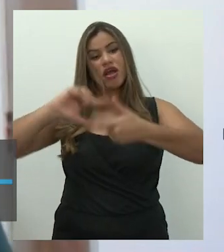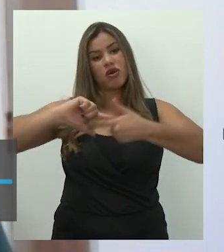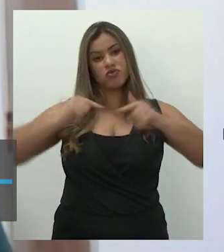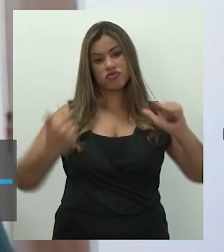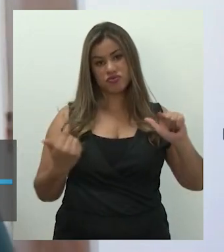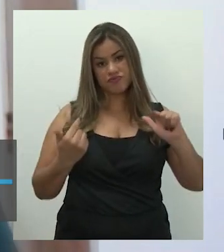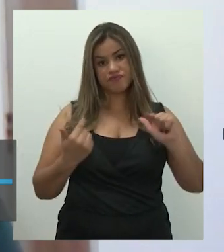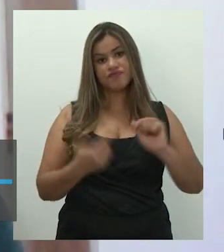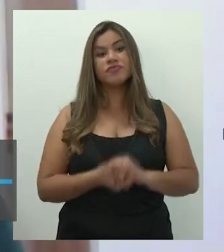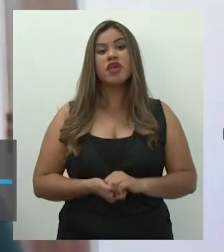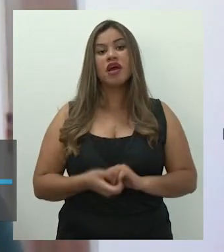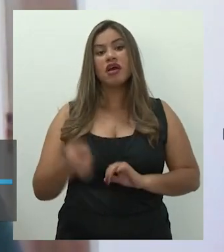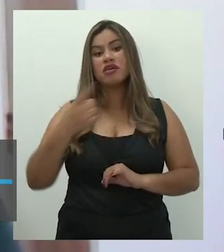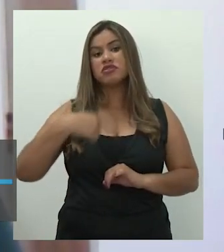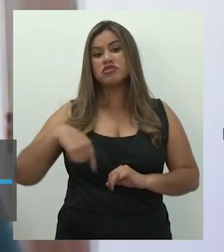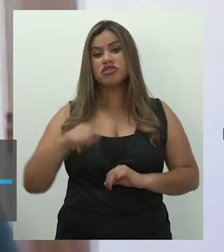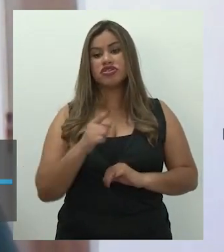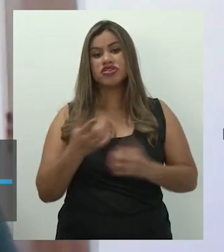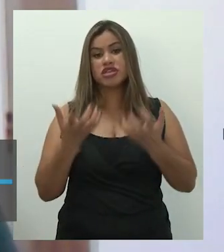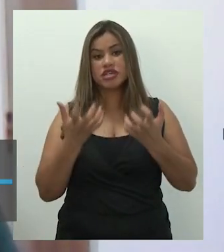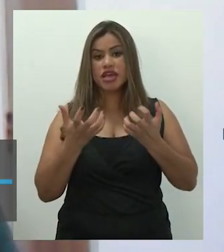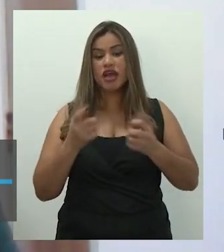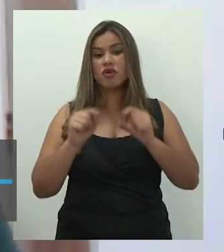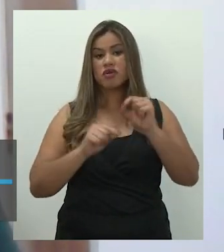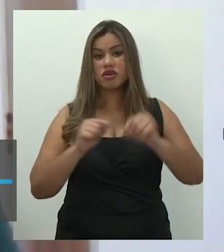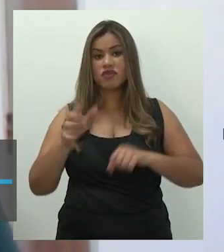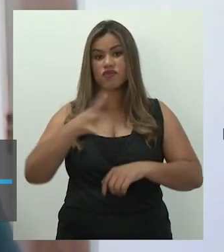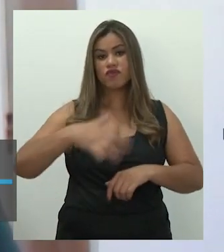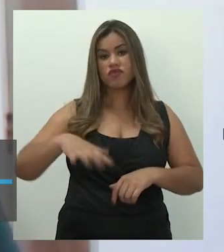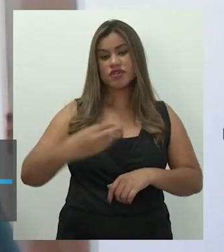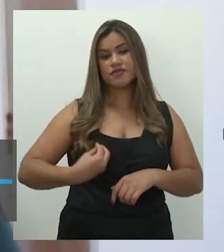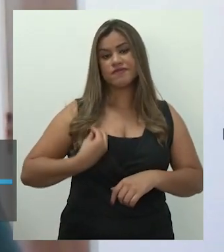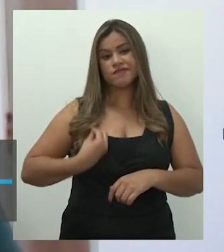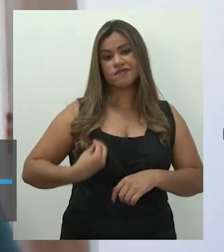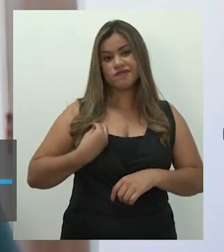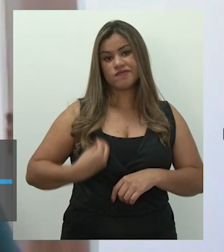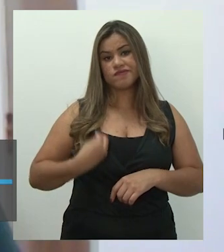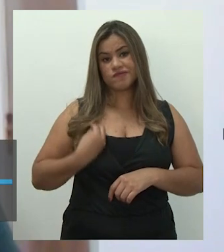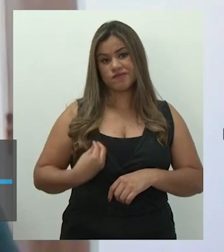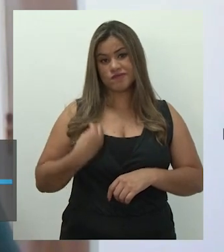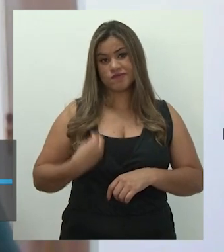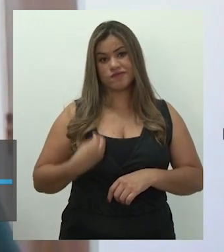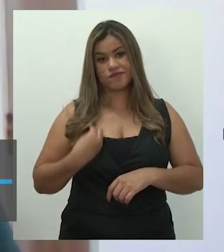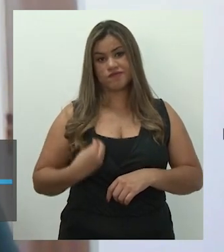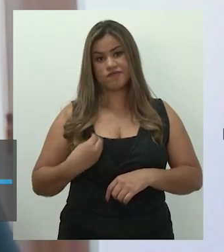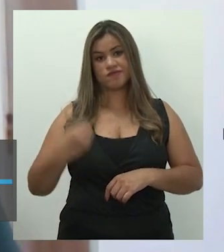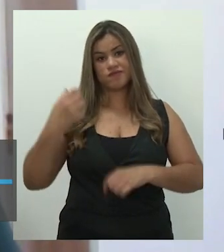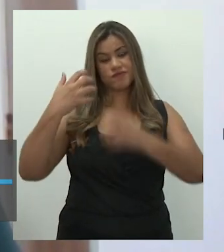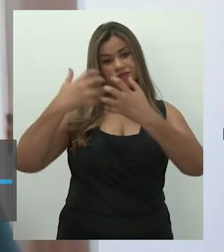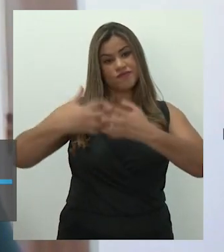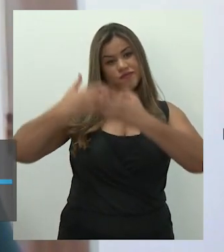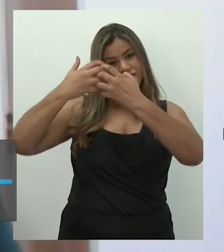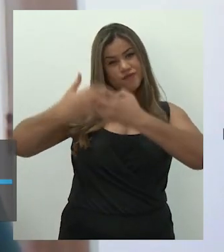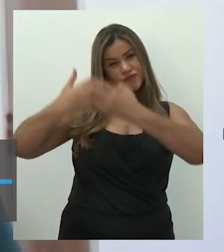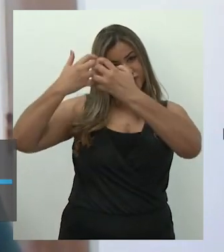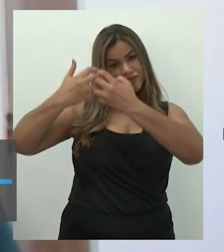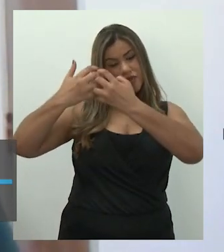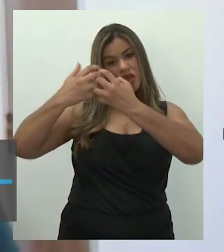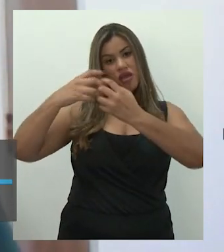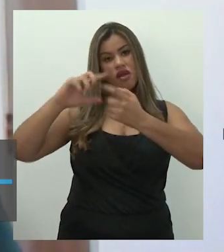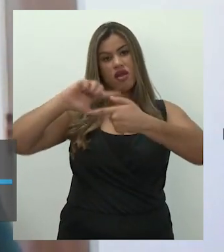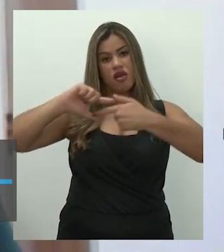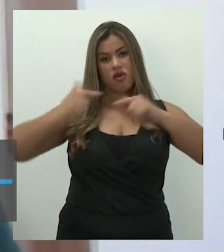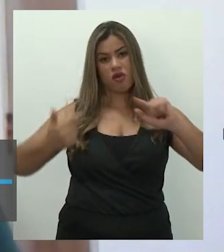né? Nesse momento, nós gostaríamos que vocês vivenciassem um pouco esse pensamento algébrico, mesmo que ele não esteja